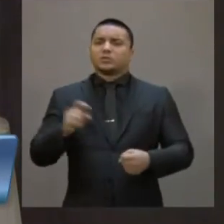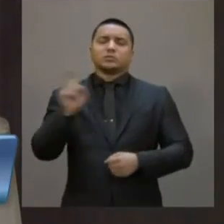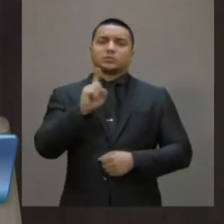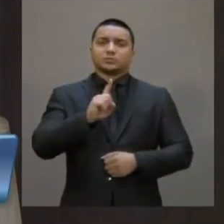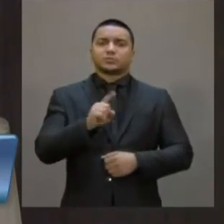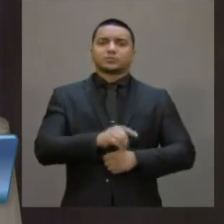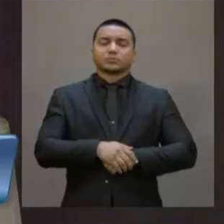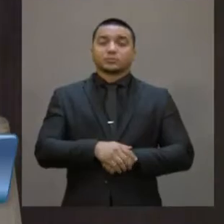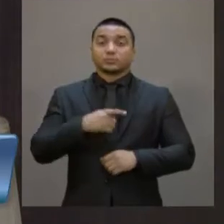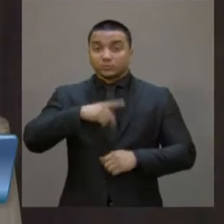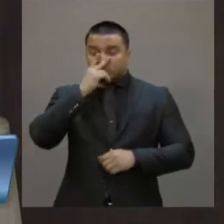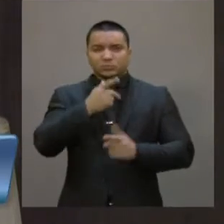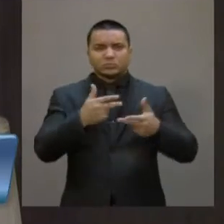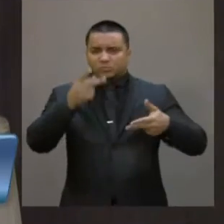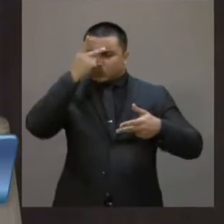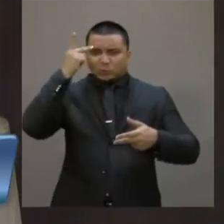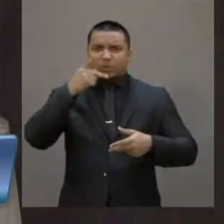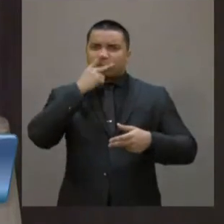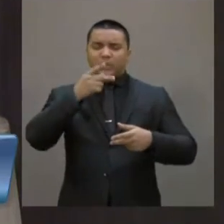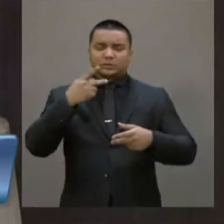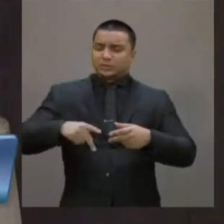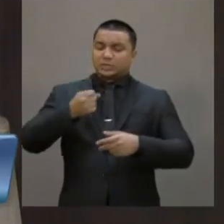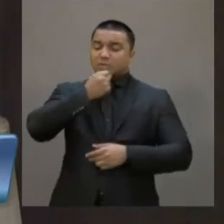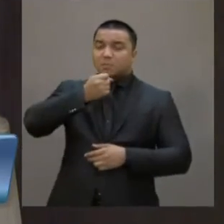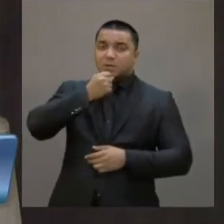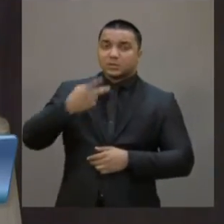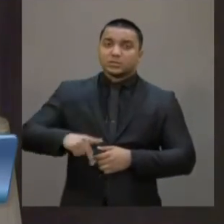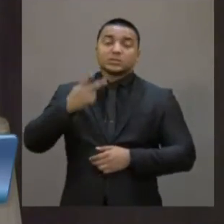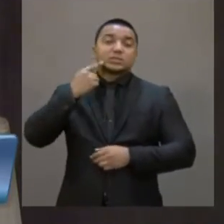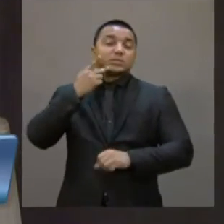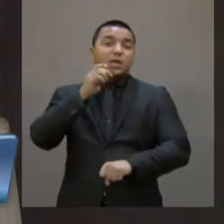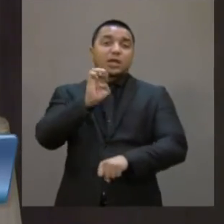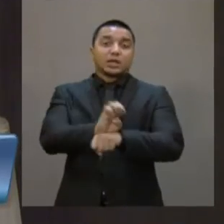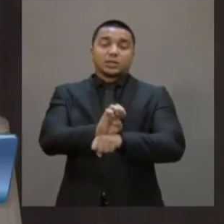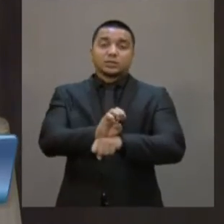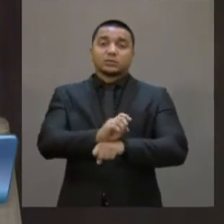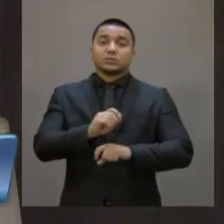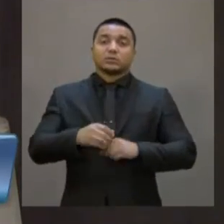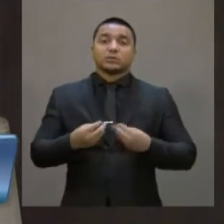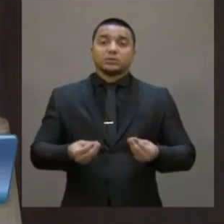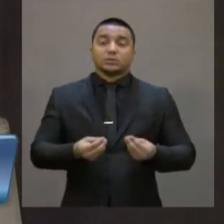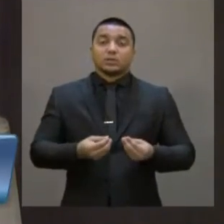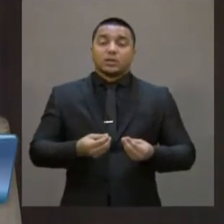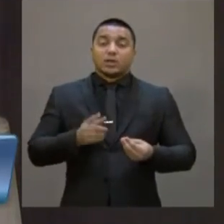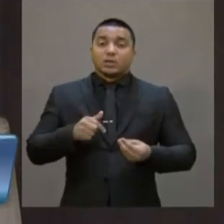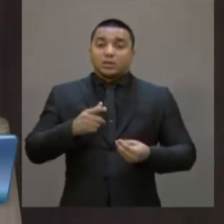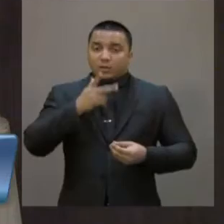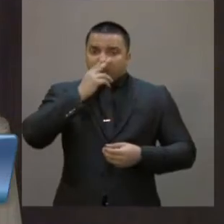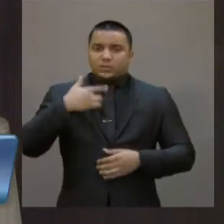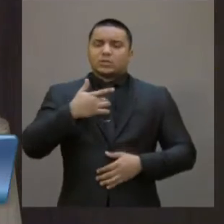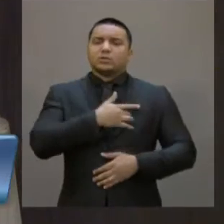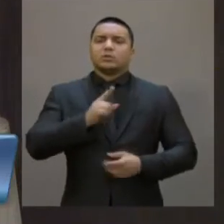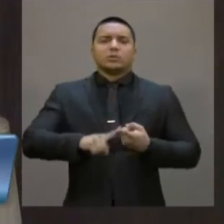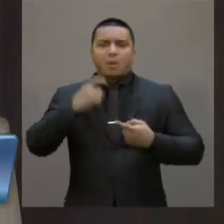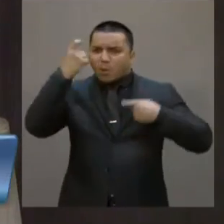repudiar essas vozes na imprensa cearense, que a gente sabe que elas não estão preocupadas com a saúde, com o meio ambiente, elas não